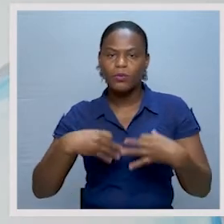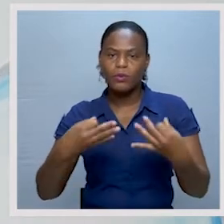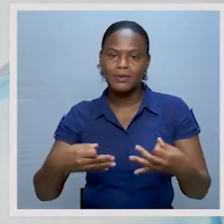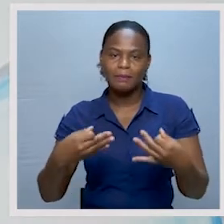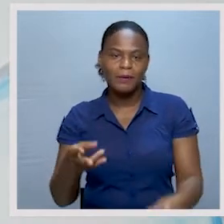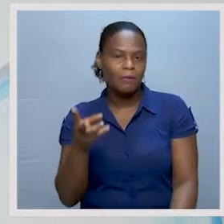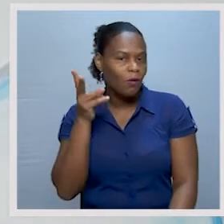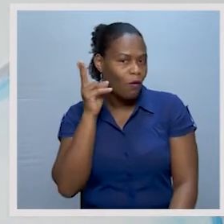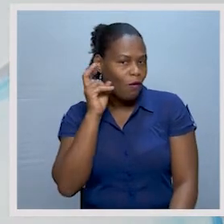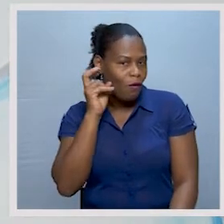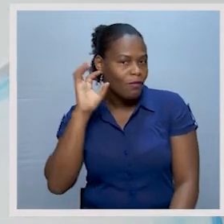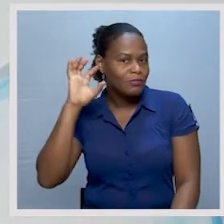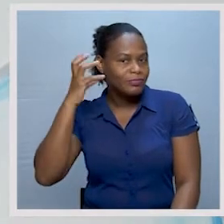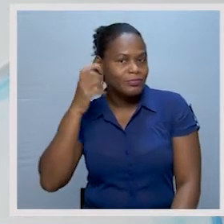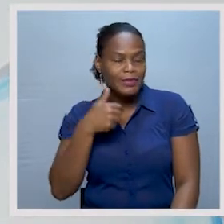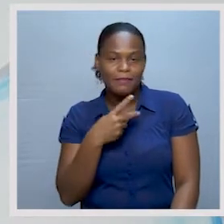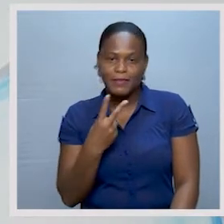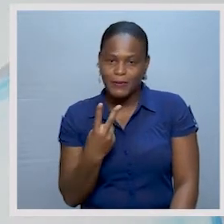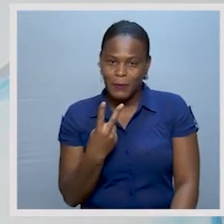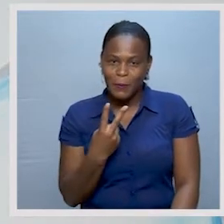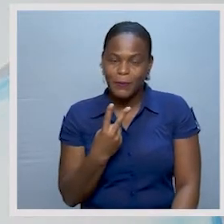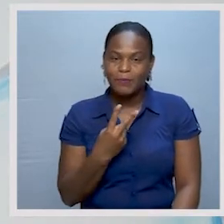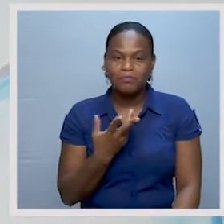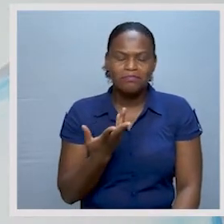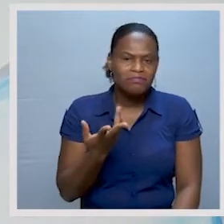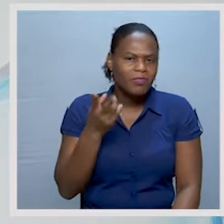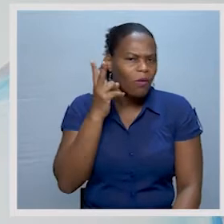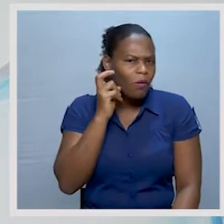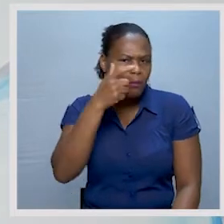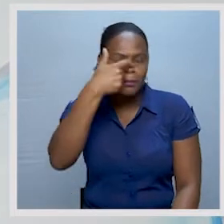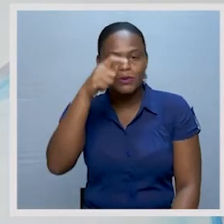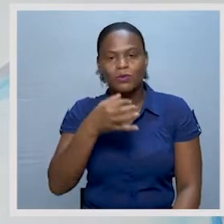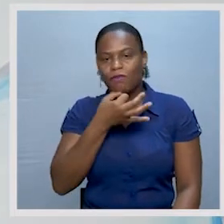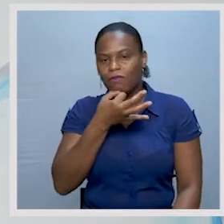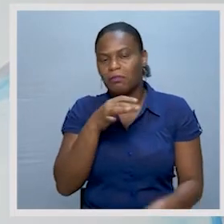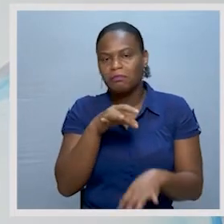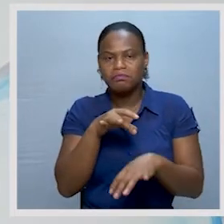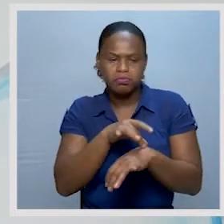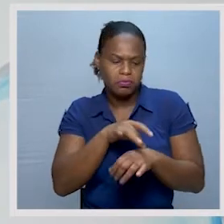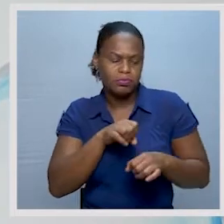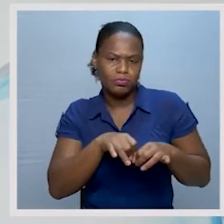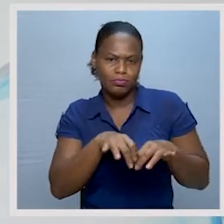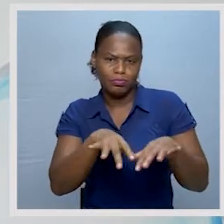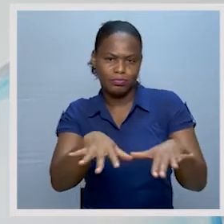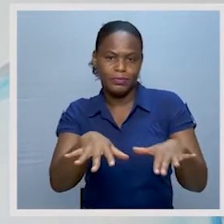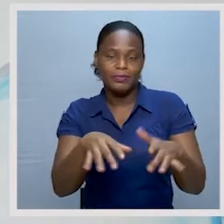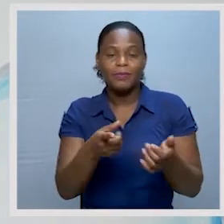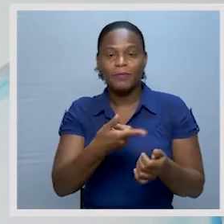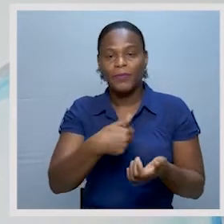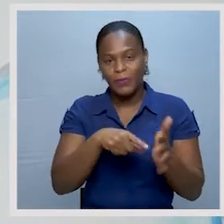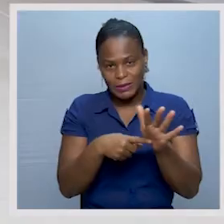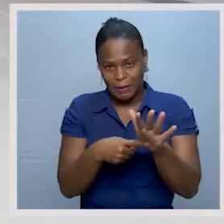ouvir sempre, na rádio, na televisão, falar sobre essa pandemia. Então temos um